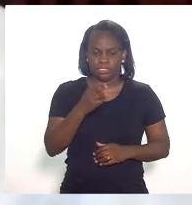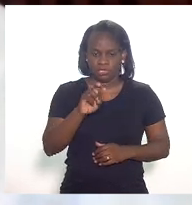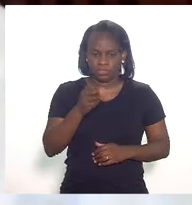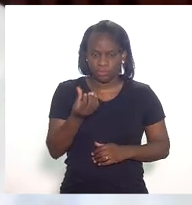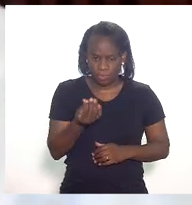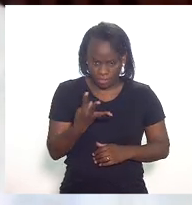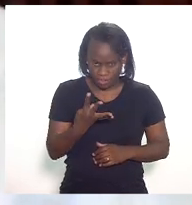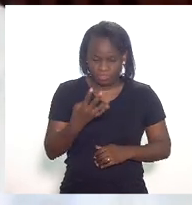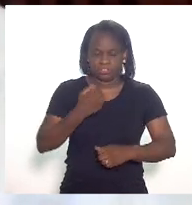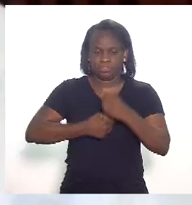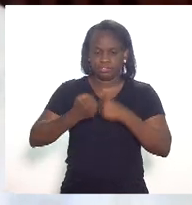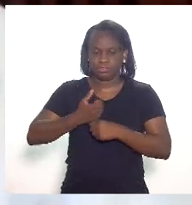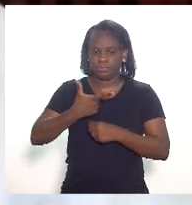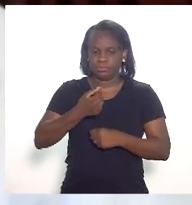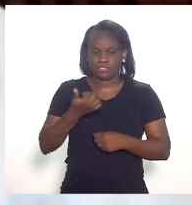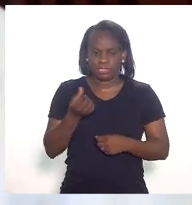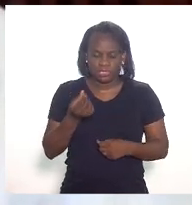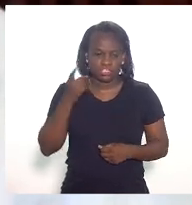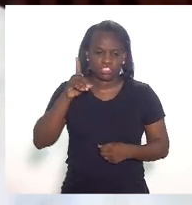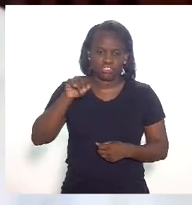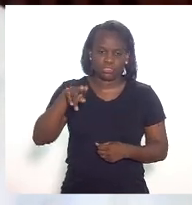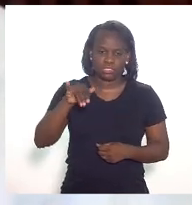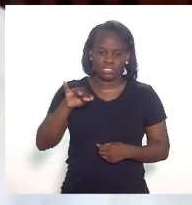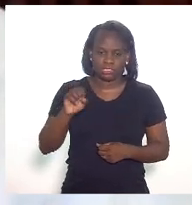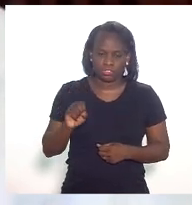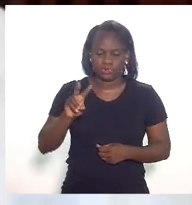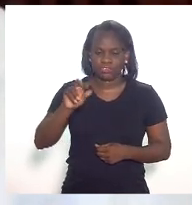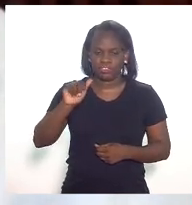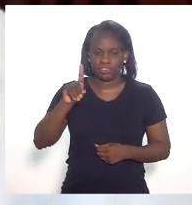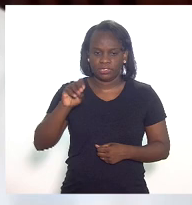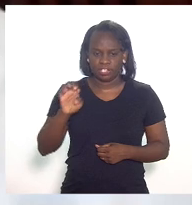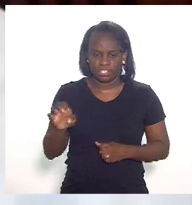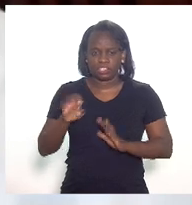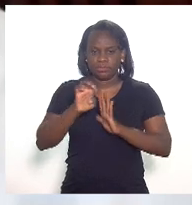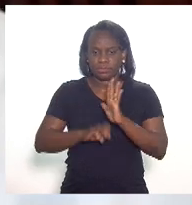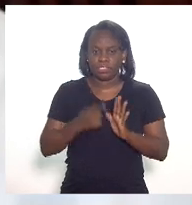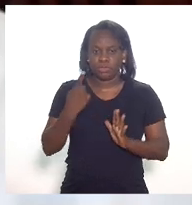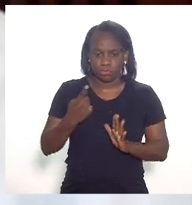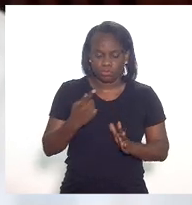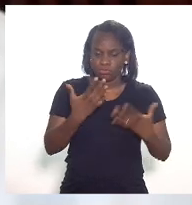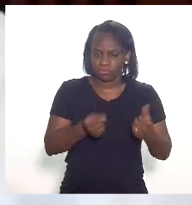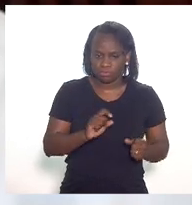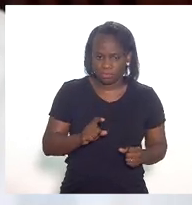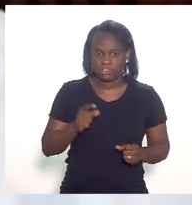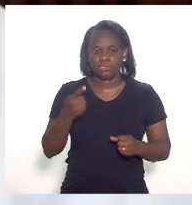1354-2016, autoria do deputado Dionísio Lins e Valdeque Carneiro, parecer é favorável à emenda 1, contrário à emenda 2.